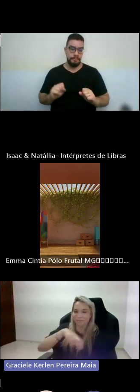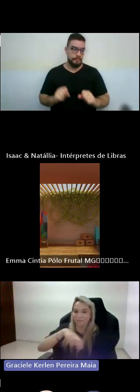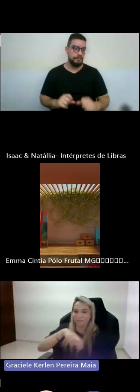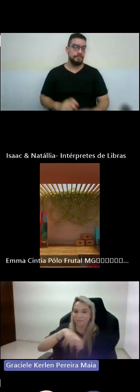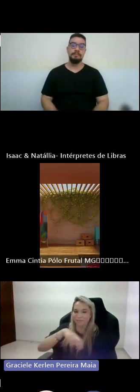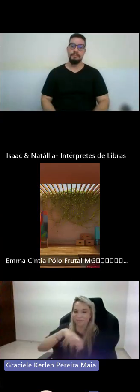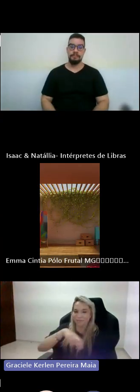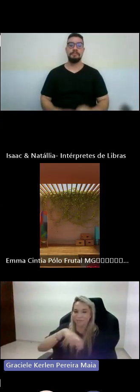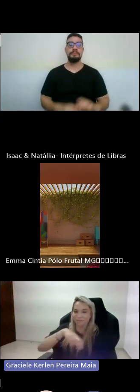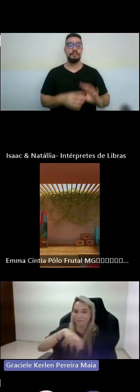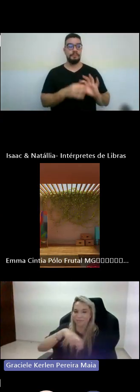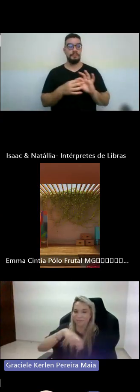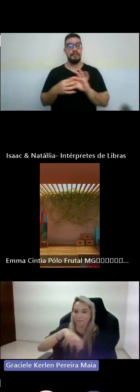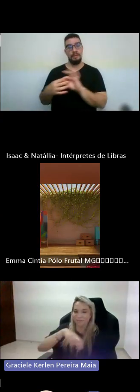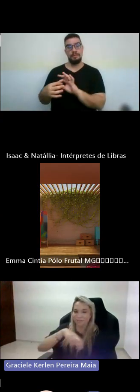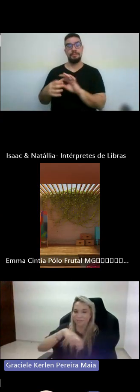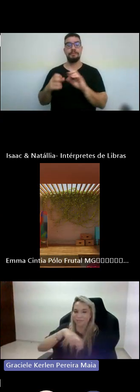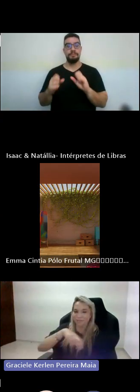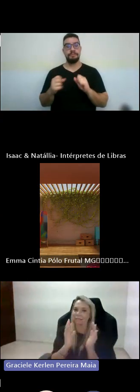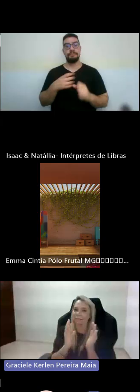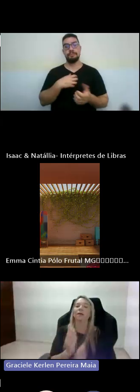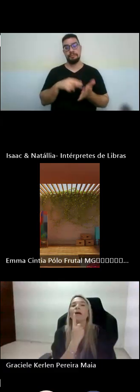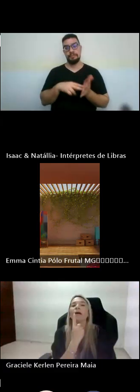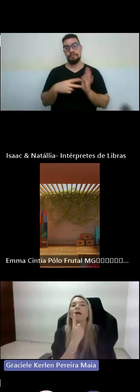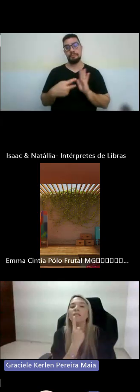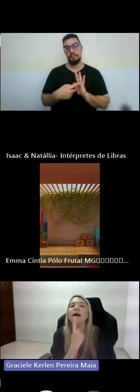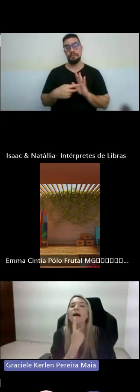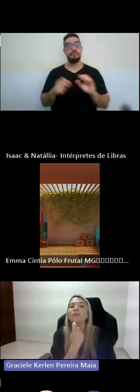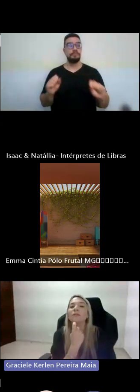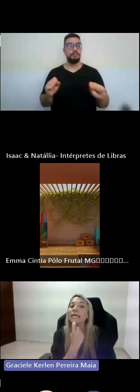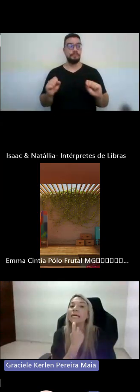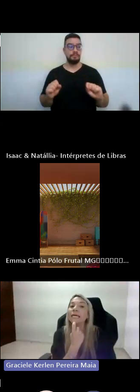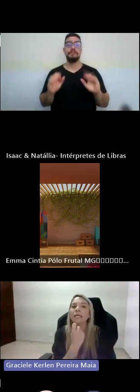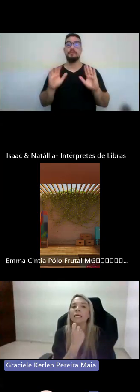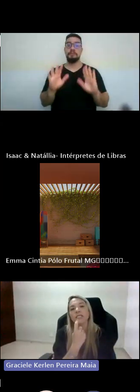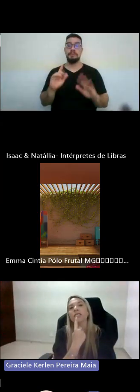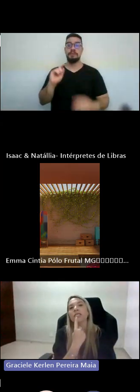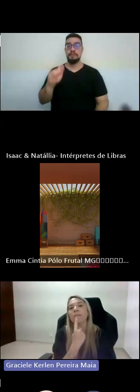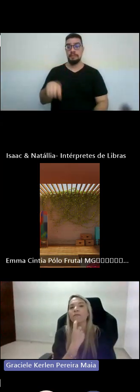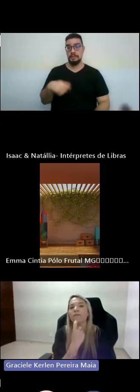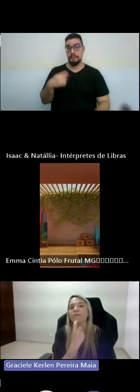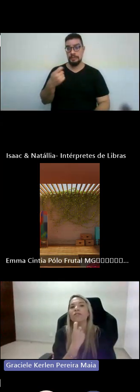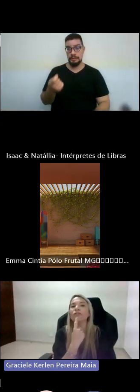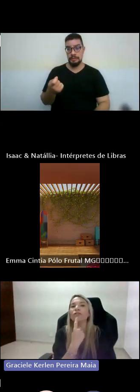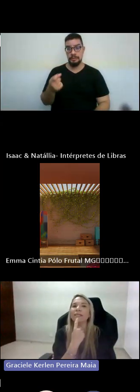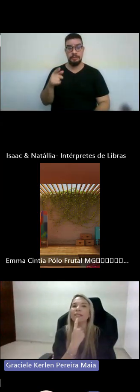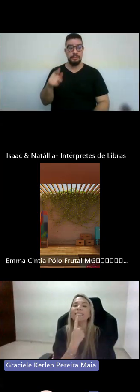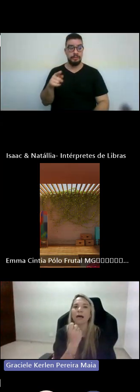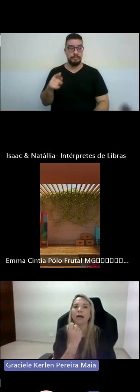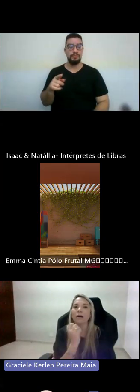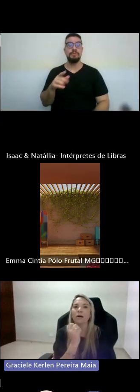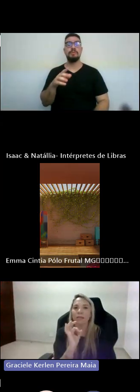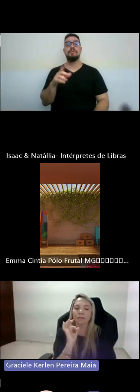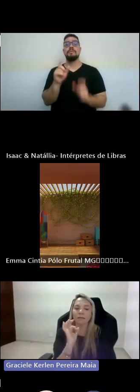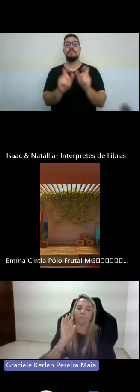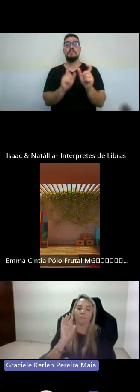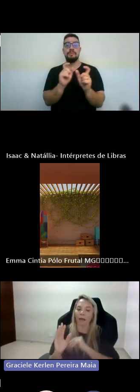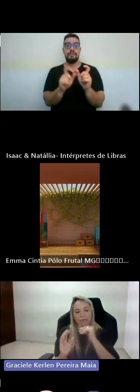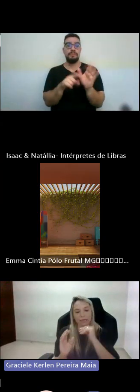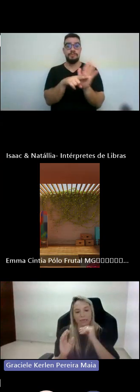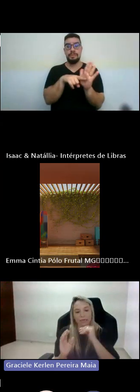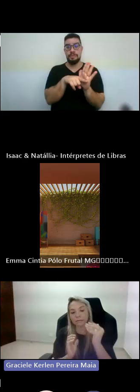tá? Pode surgir ali naquele contexto um significado. Mas O sinal está aqui e a morfologia estuda esse sinal,